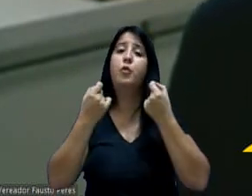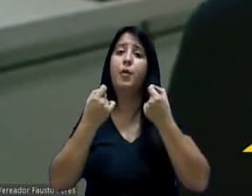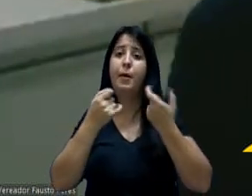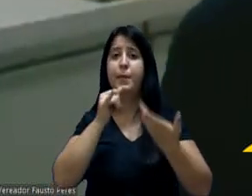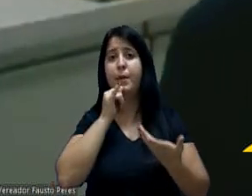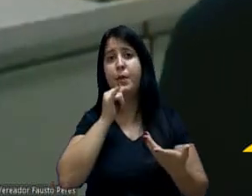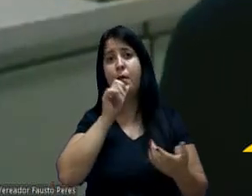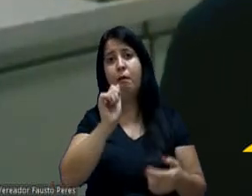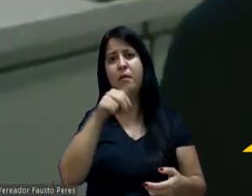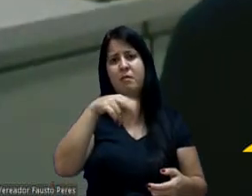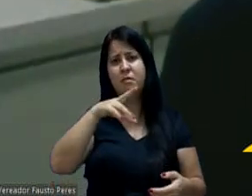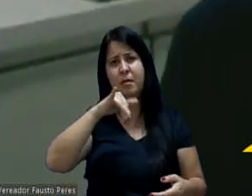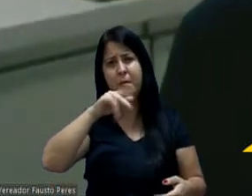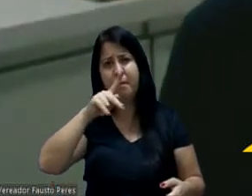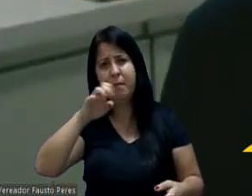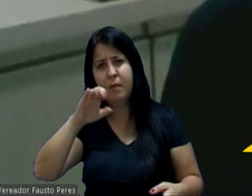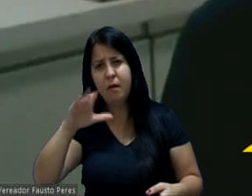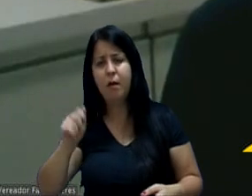das Laranjeiras, que